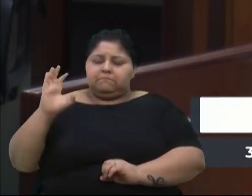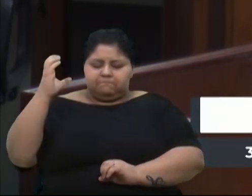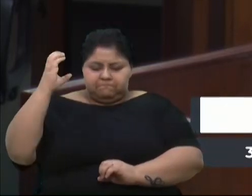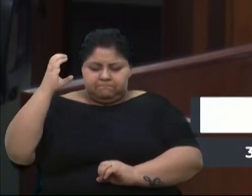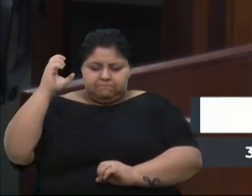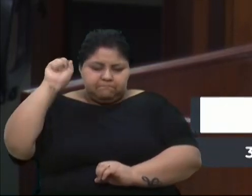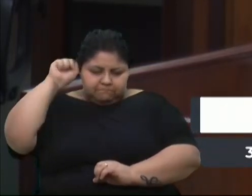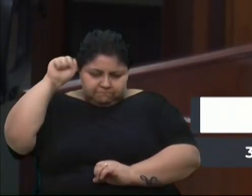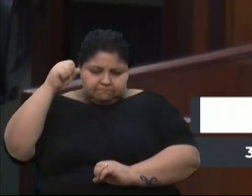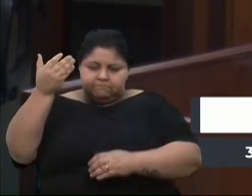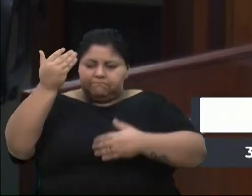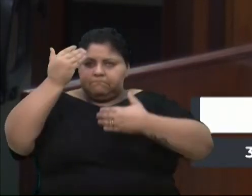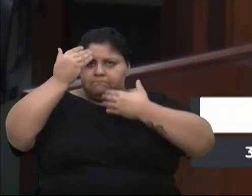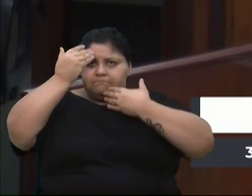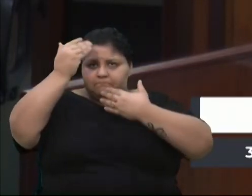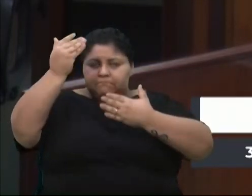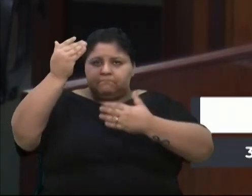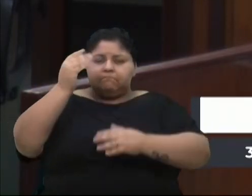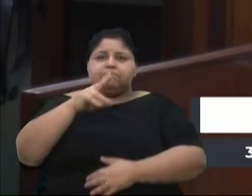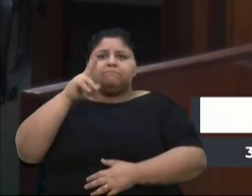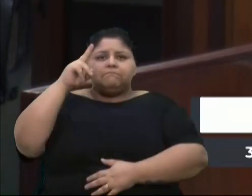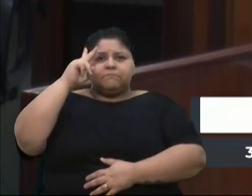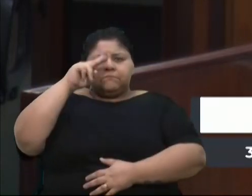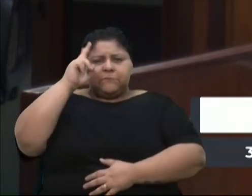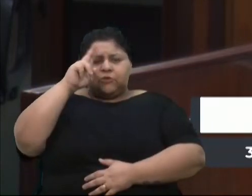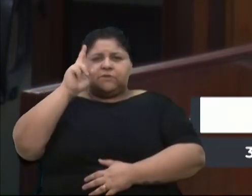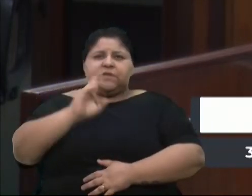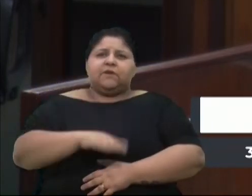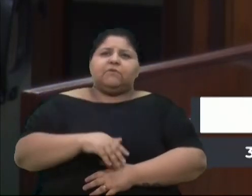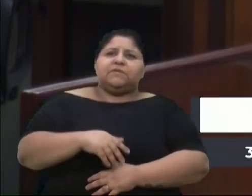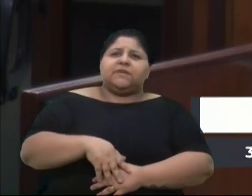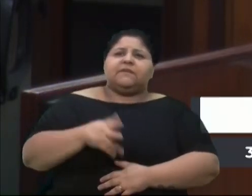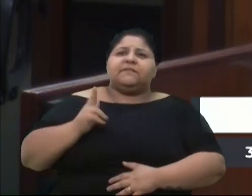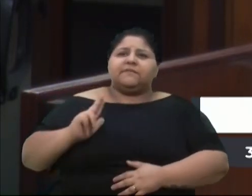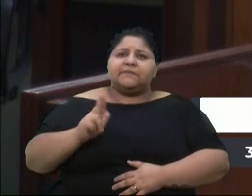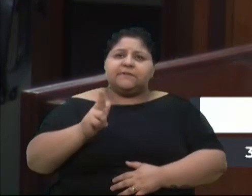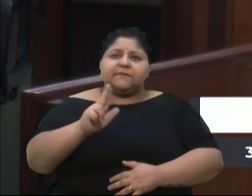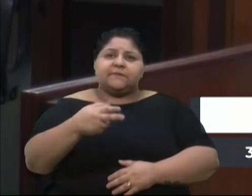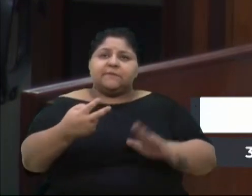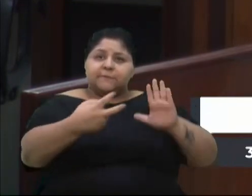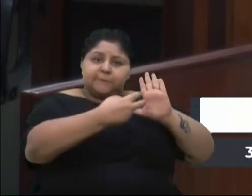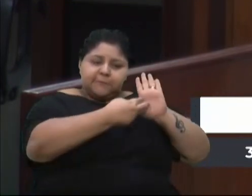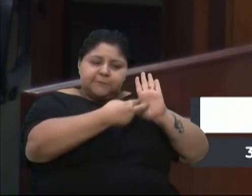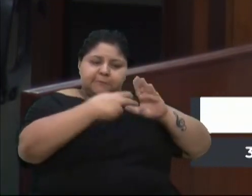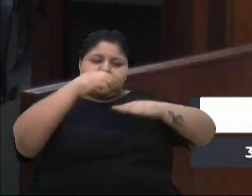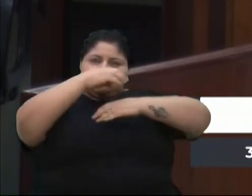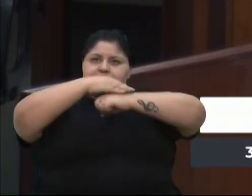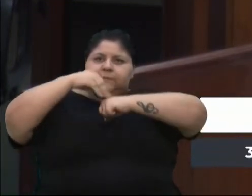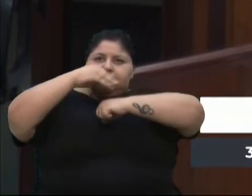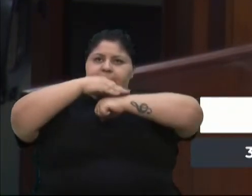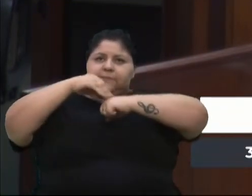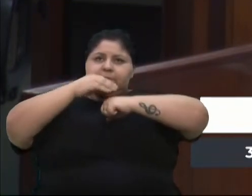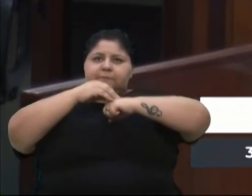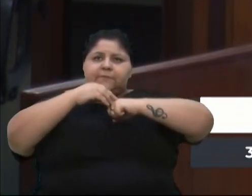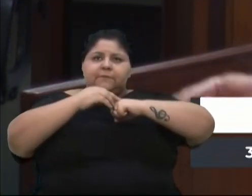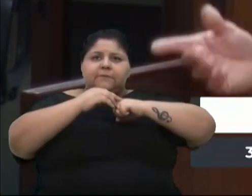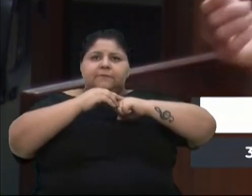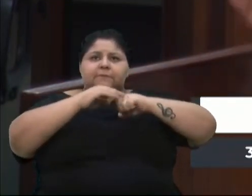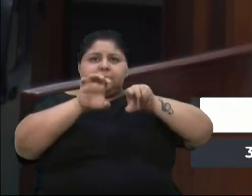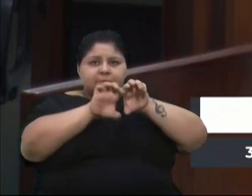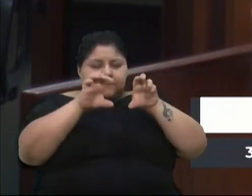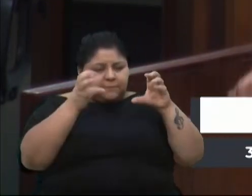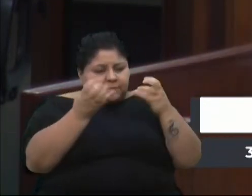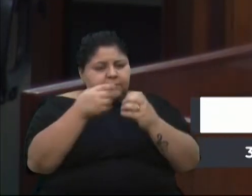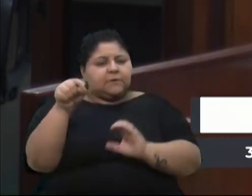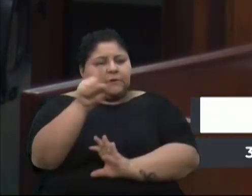Obrigado, vereador Velocindo Ex. O senhor sempre muito atento, muito querido na sua comunidade. Vamos